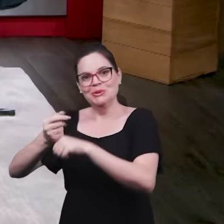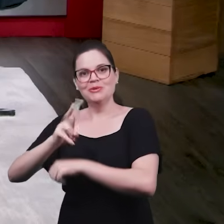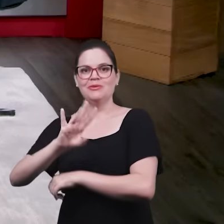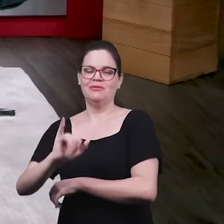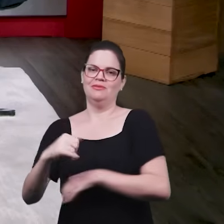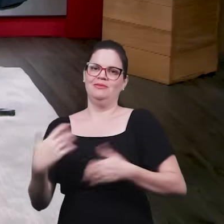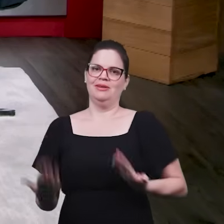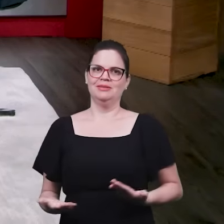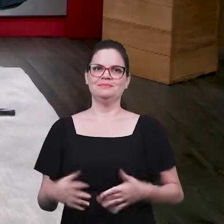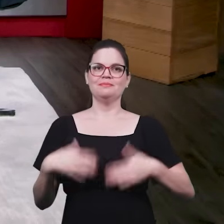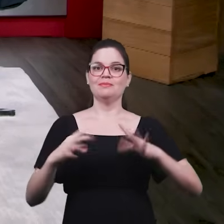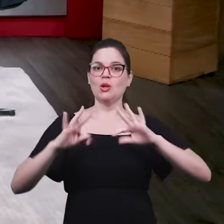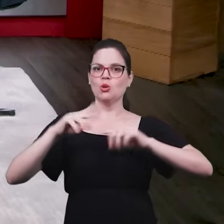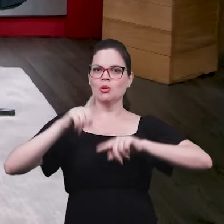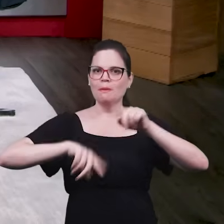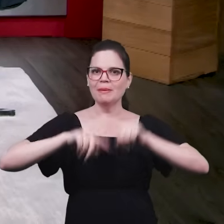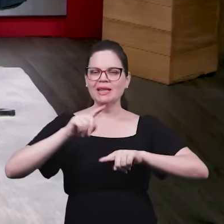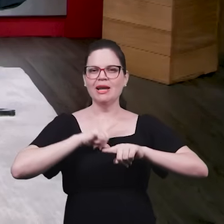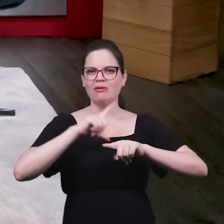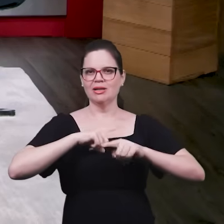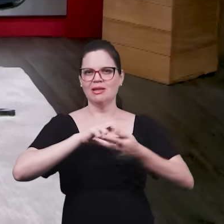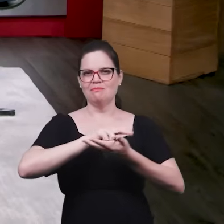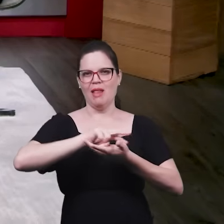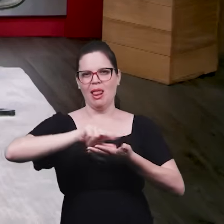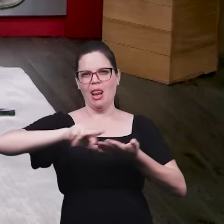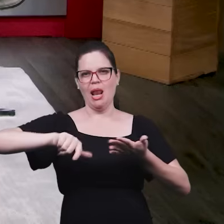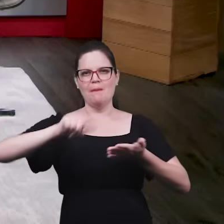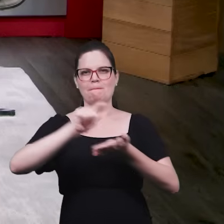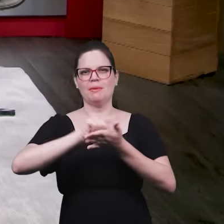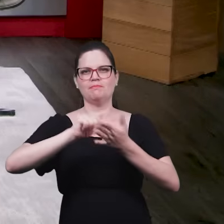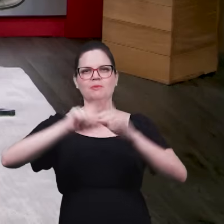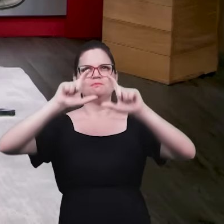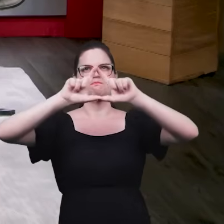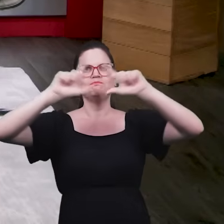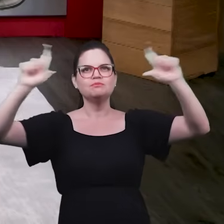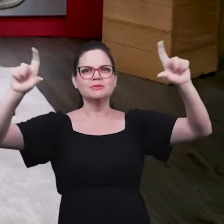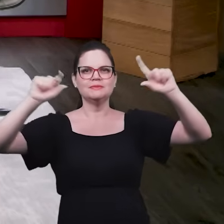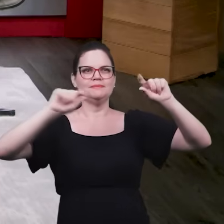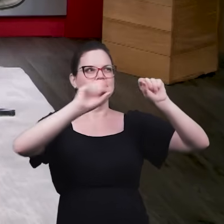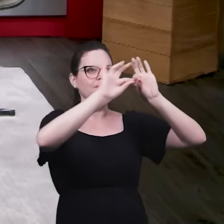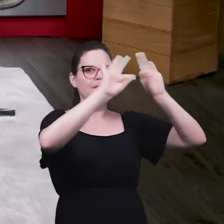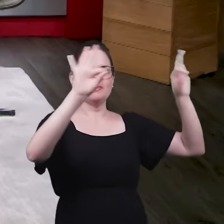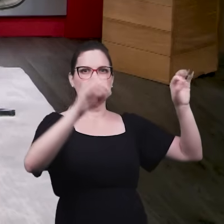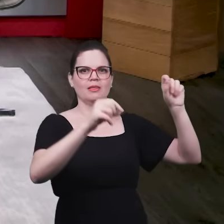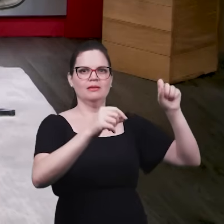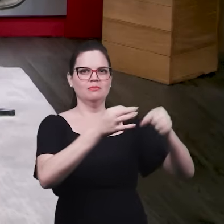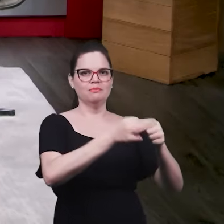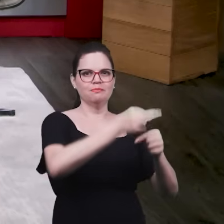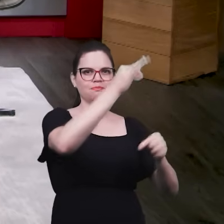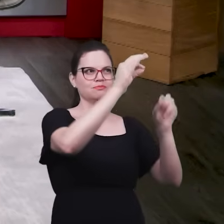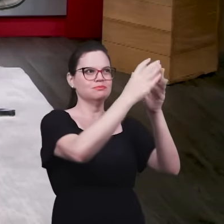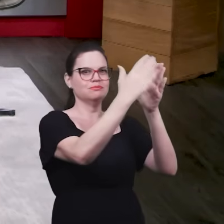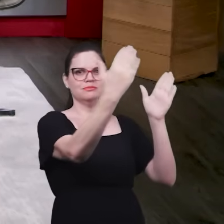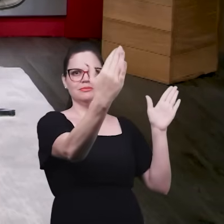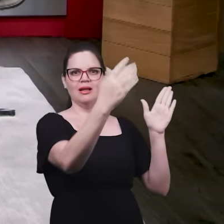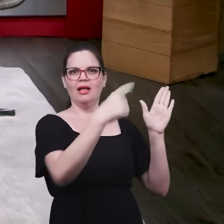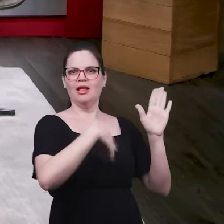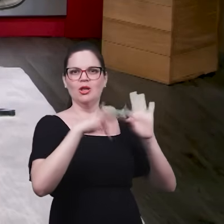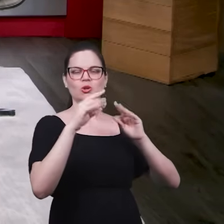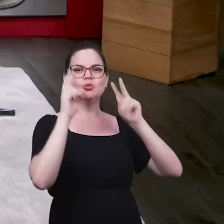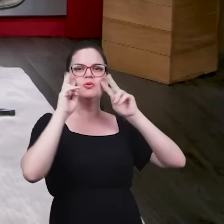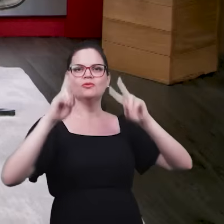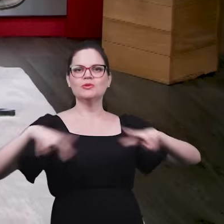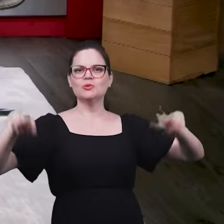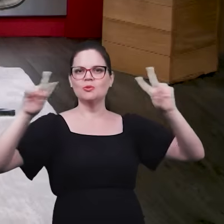igreja produz, os cartões, os panfletos, os banners, né? Todos eles têm o seu lugar, mas ele não pode